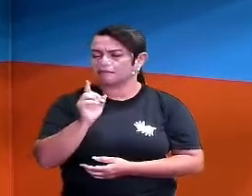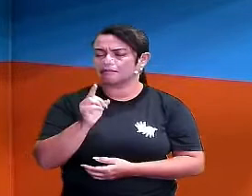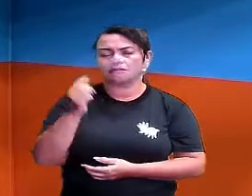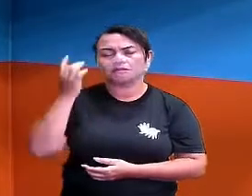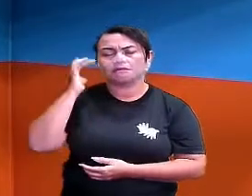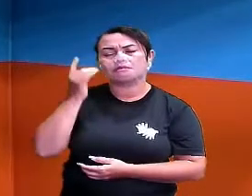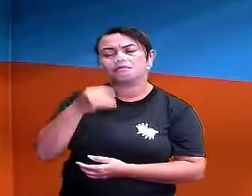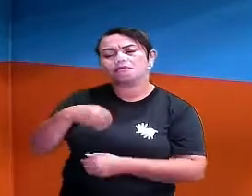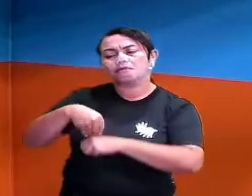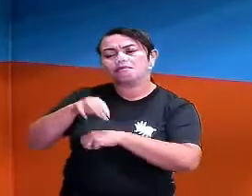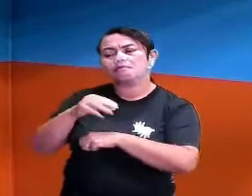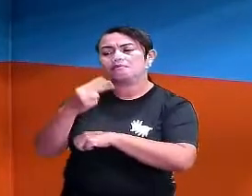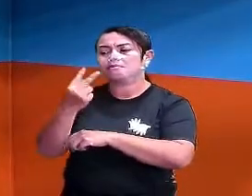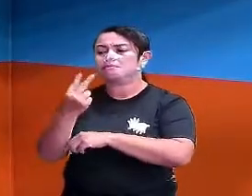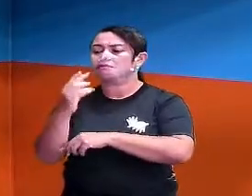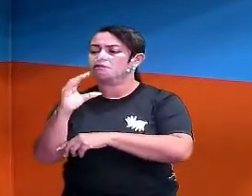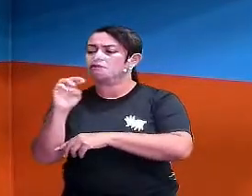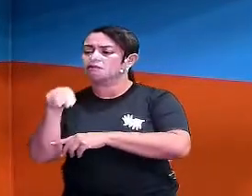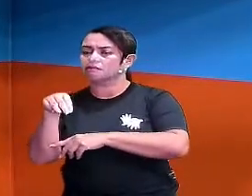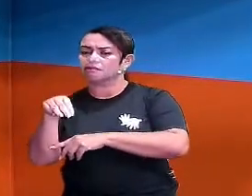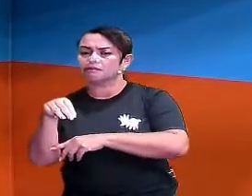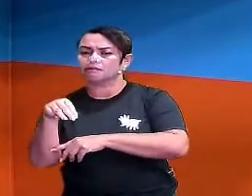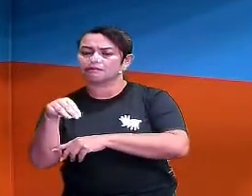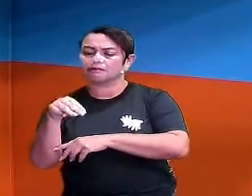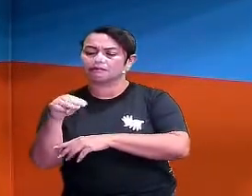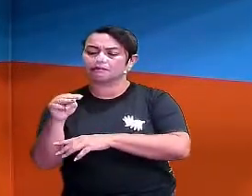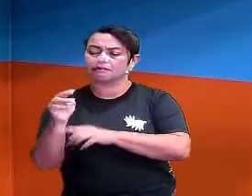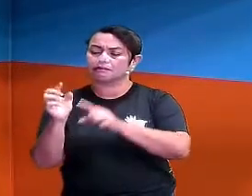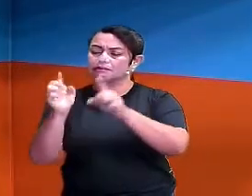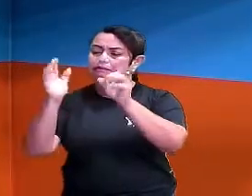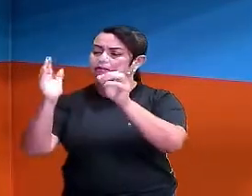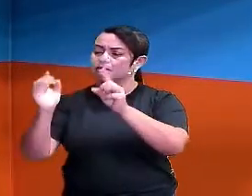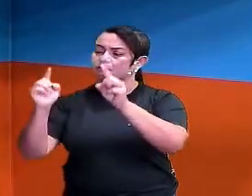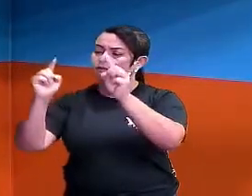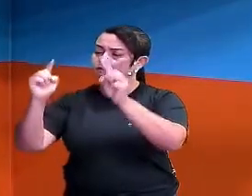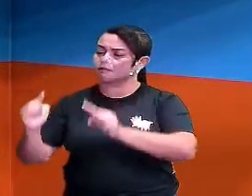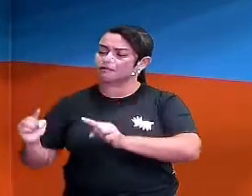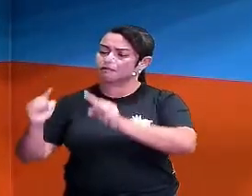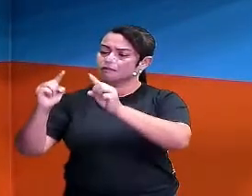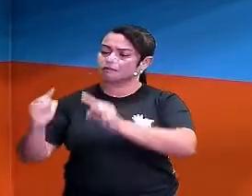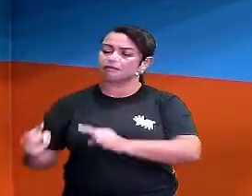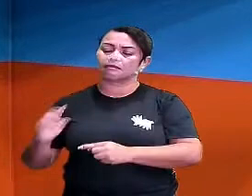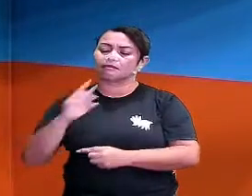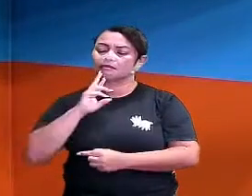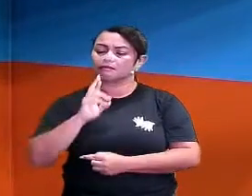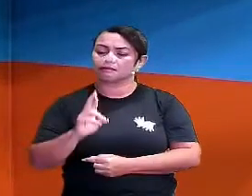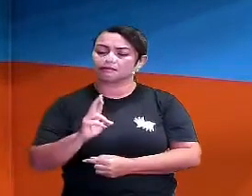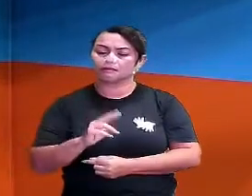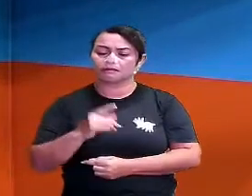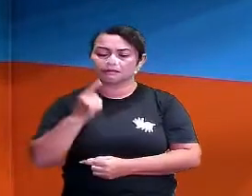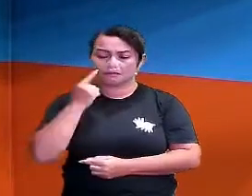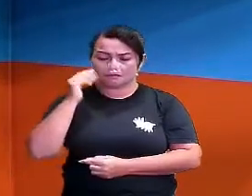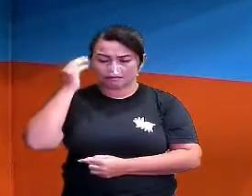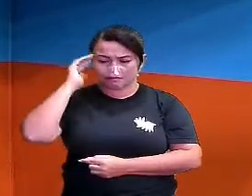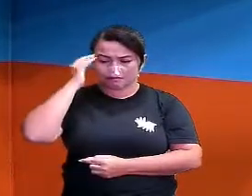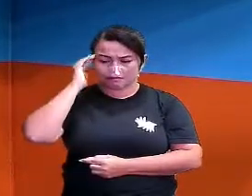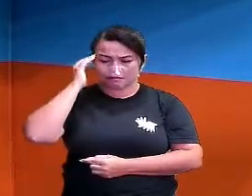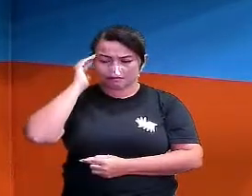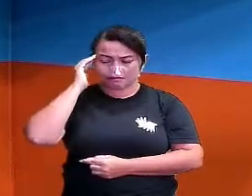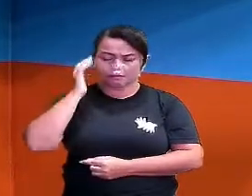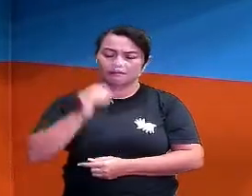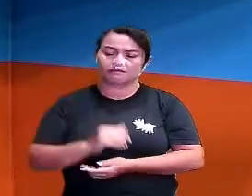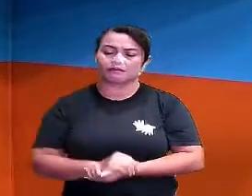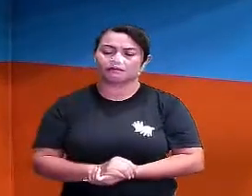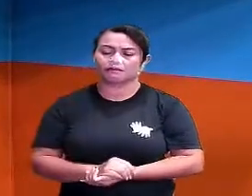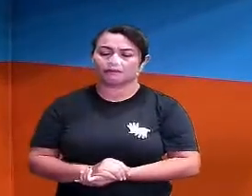aqui 2 centímetros de lado, tá? E aí, qual é a nossa resposta? Vamos entender para a